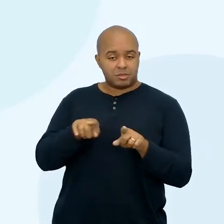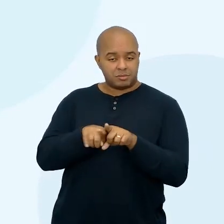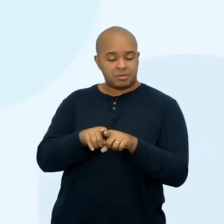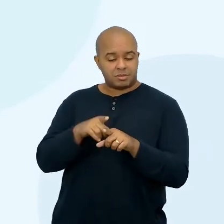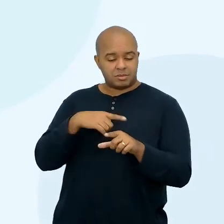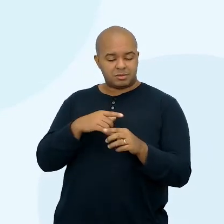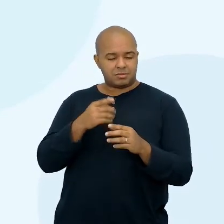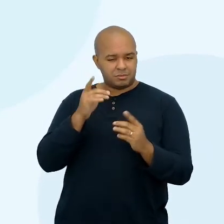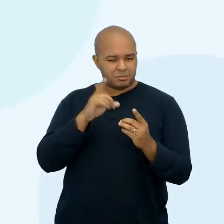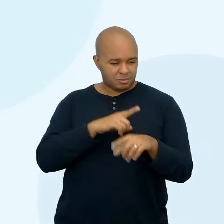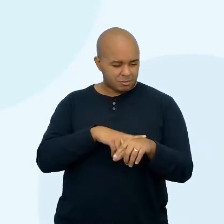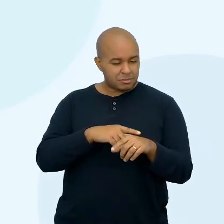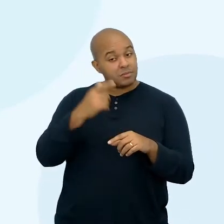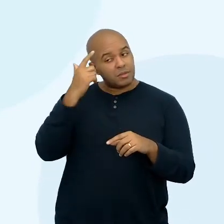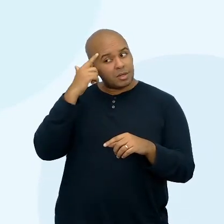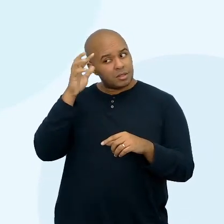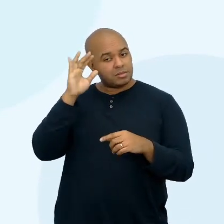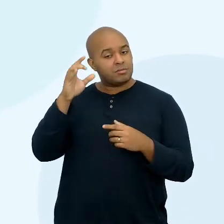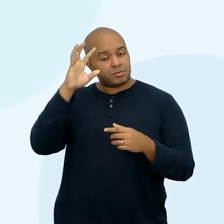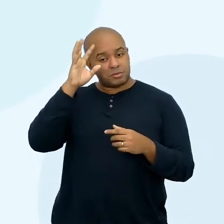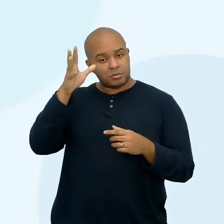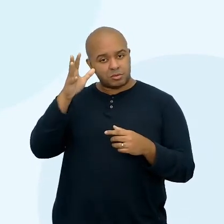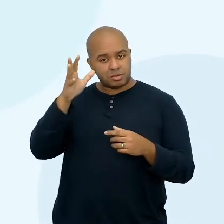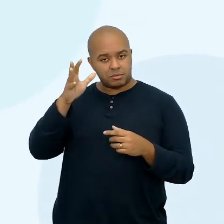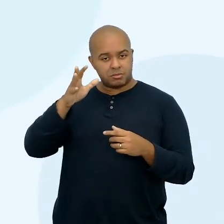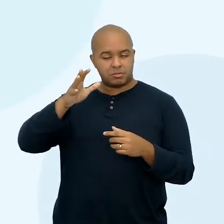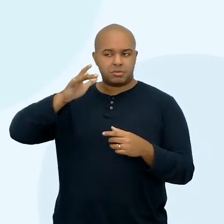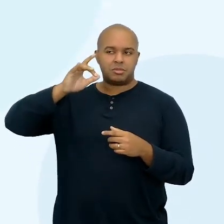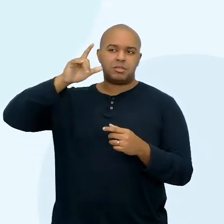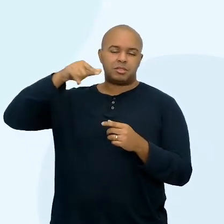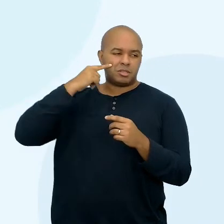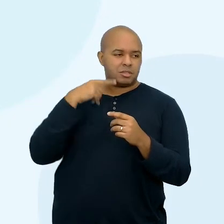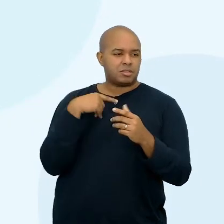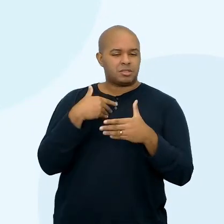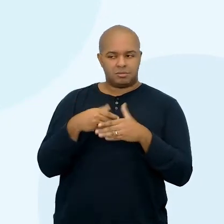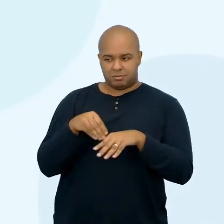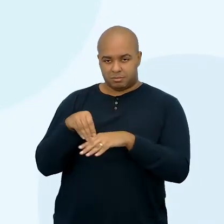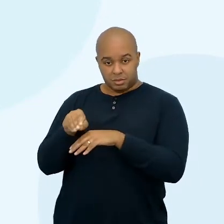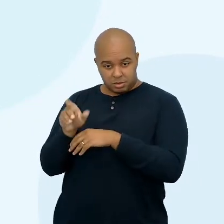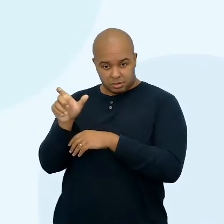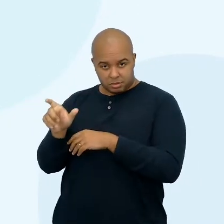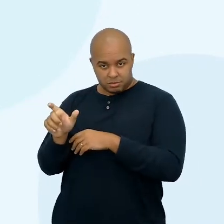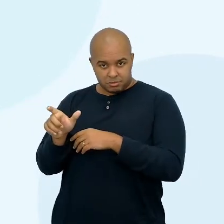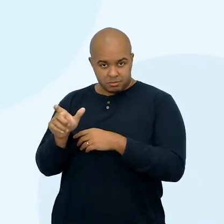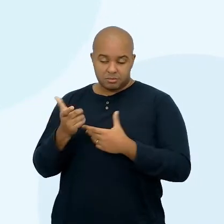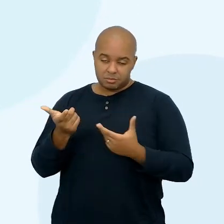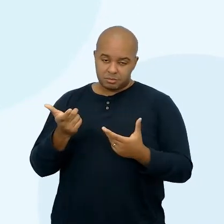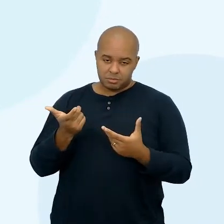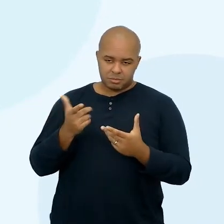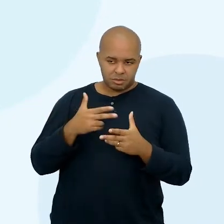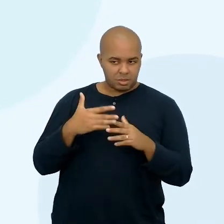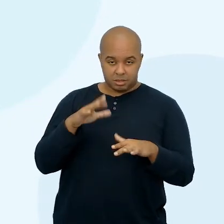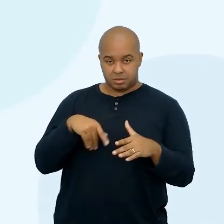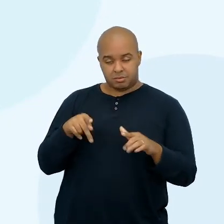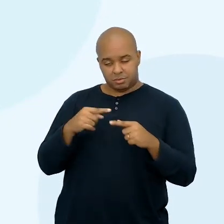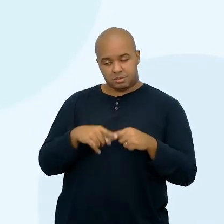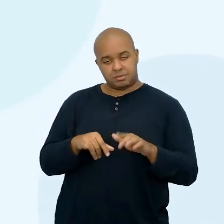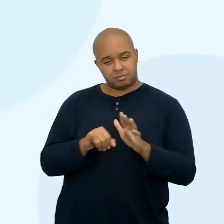por comunidade, olha o que rola agora. Está aí na cor laranja. Esses conselhos